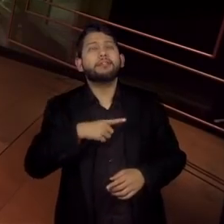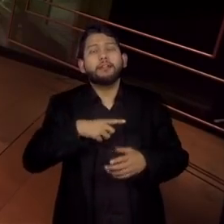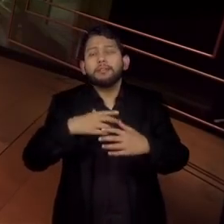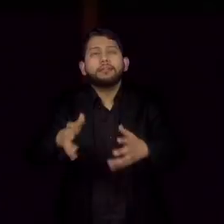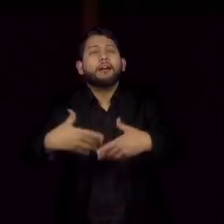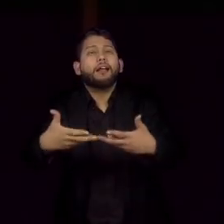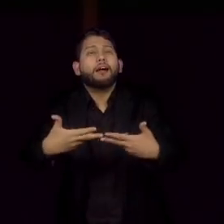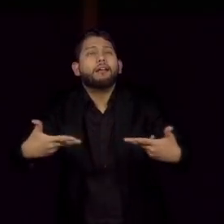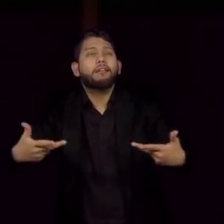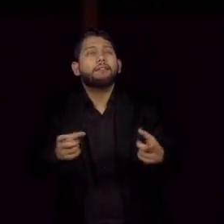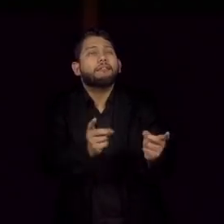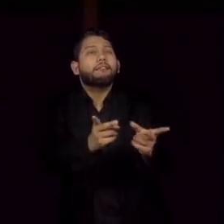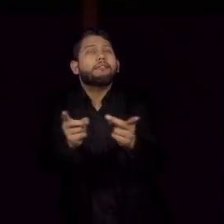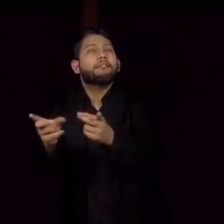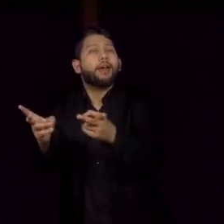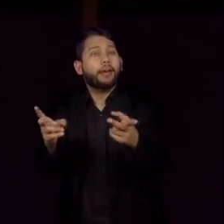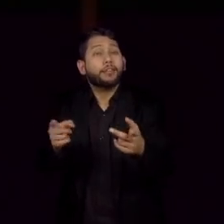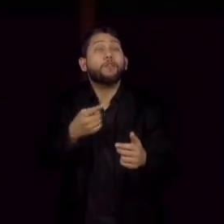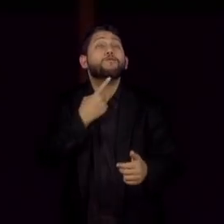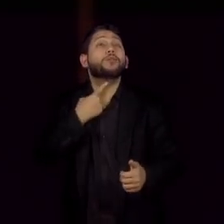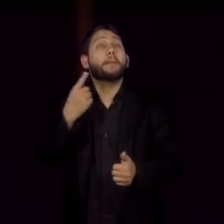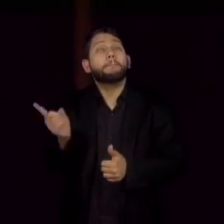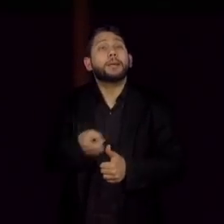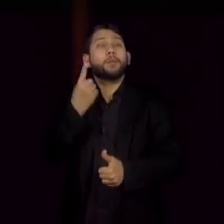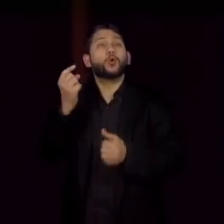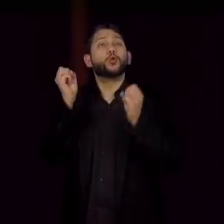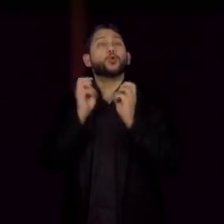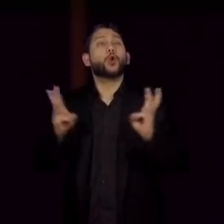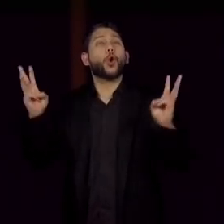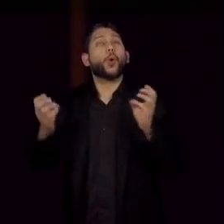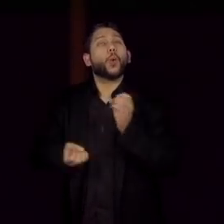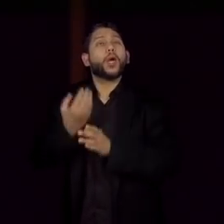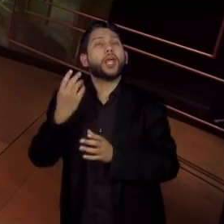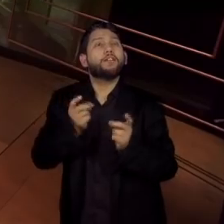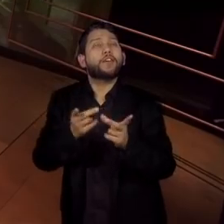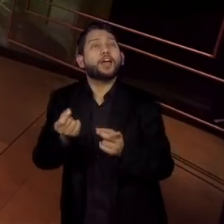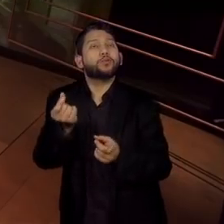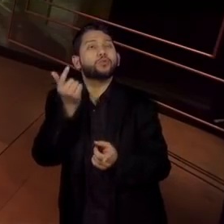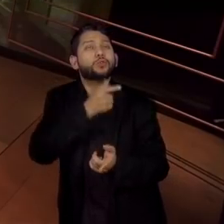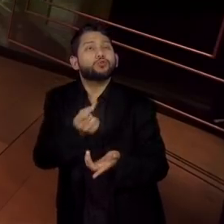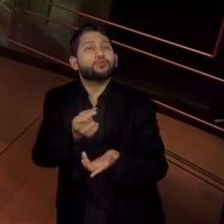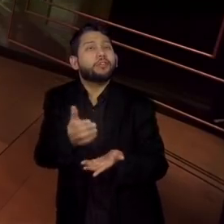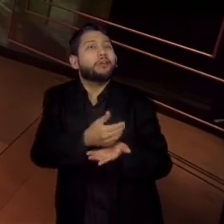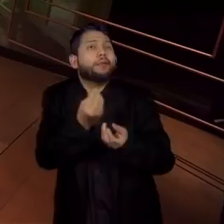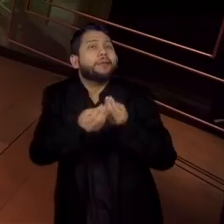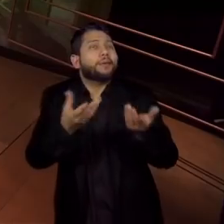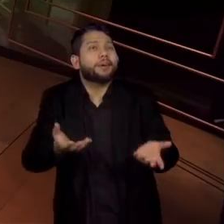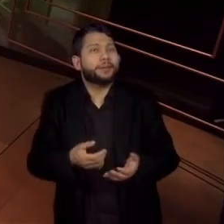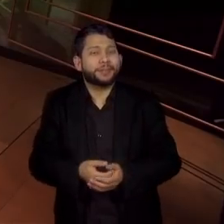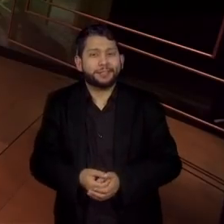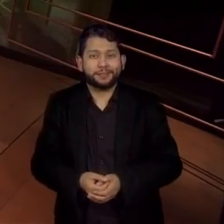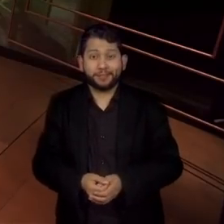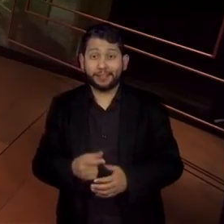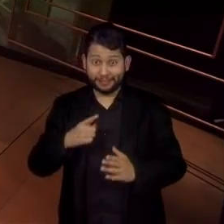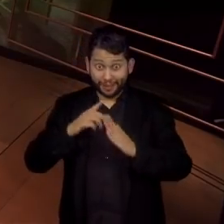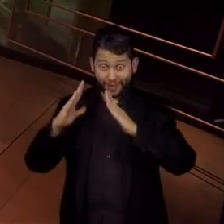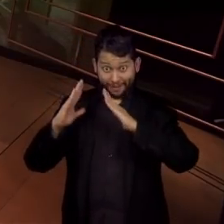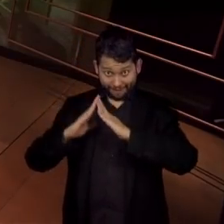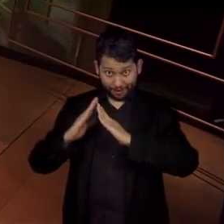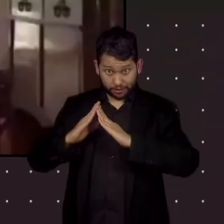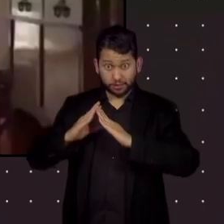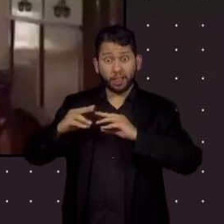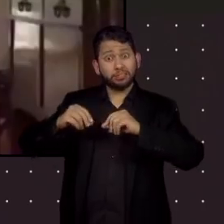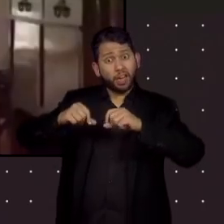na vizinhança para produzir o seu primeiro show? Que história é essa? Nós tínhamos uma casa com um terreno muito grande.